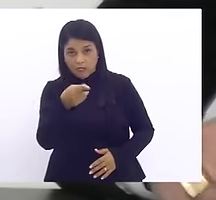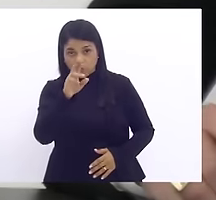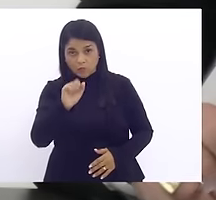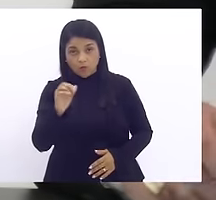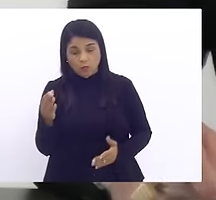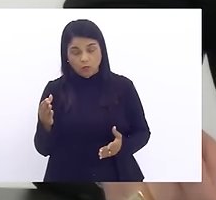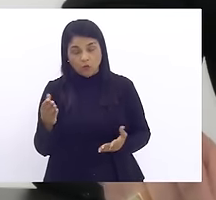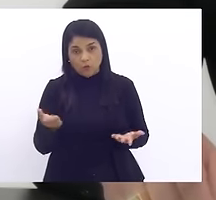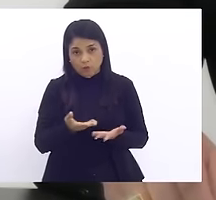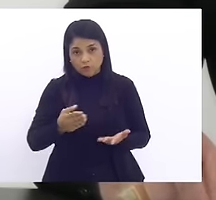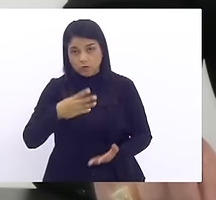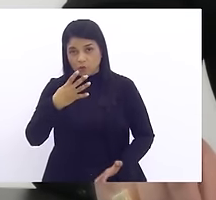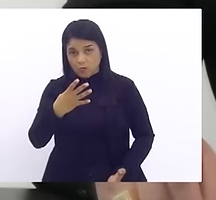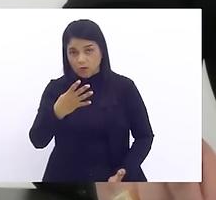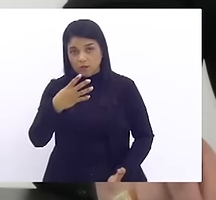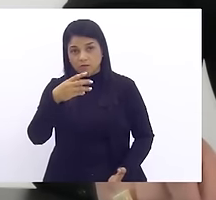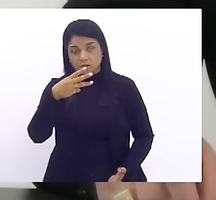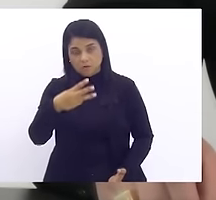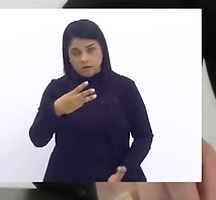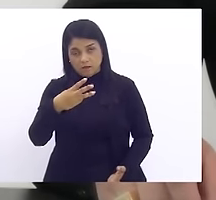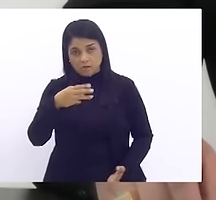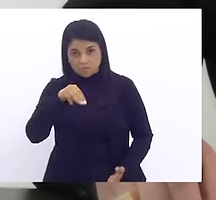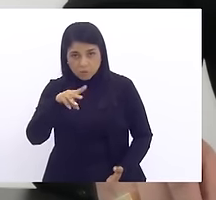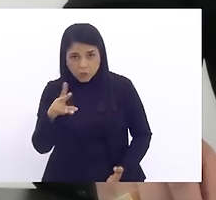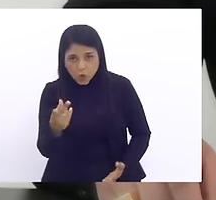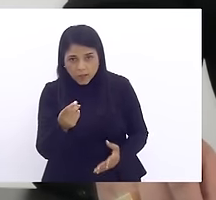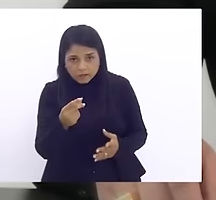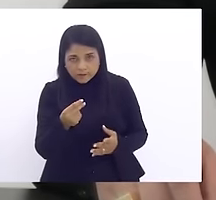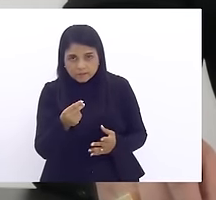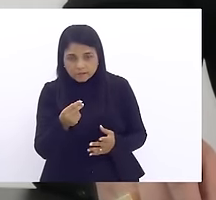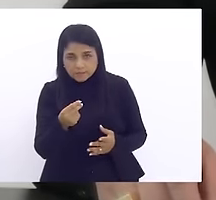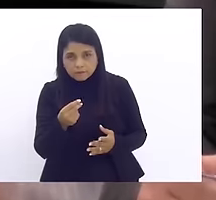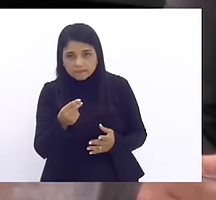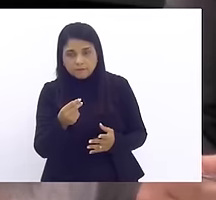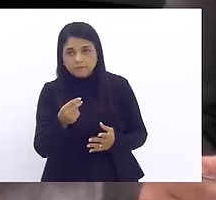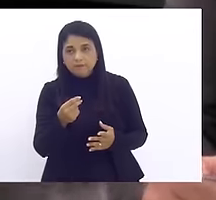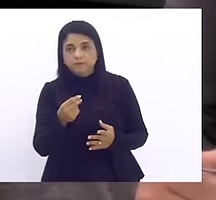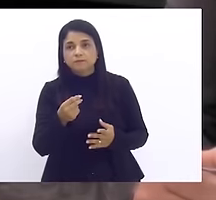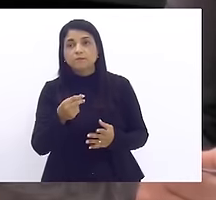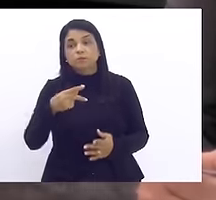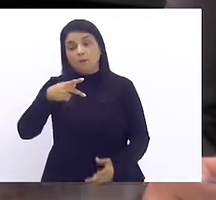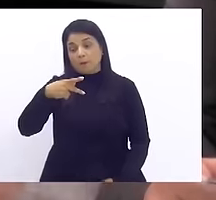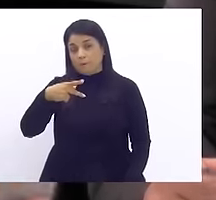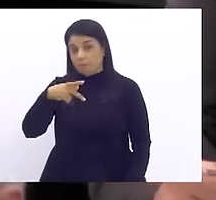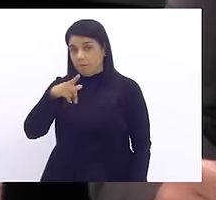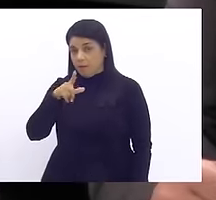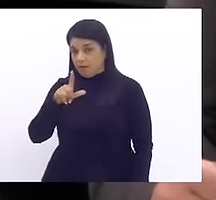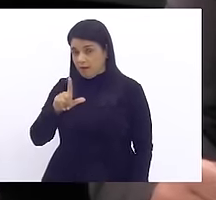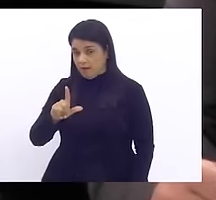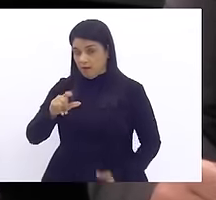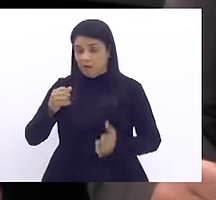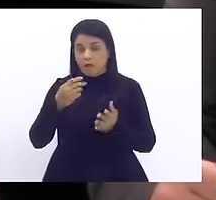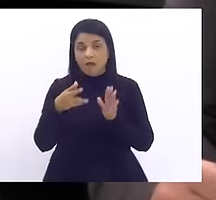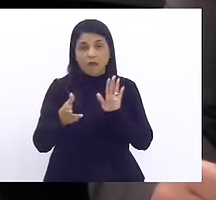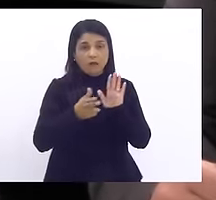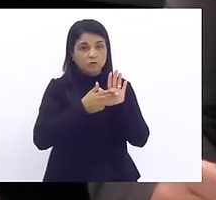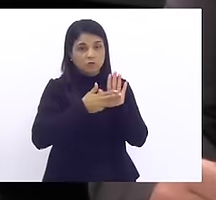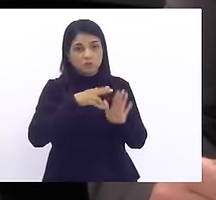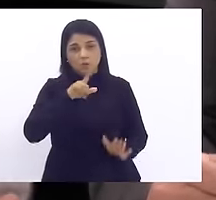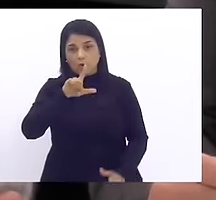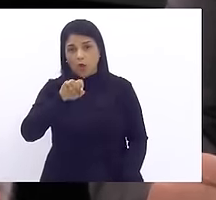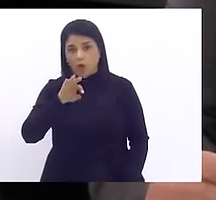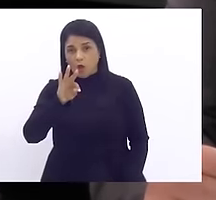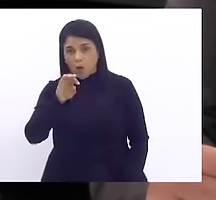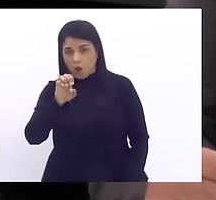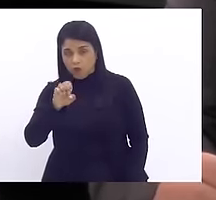de contratos com a pele é isso não não porque quando a pele assumiu o contrato do lote 1 que foi pelo período